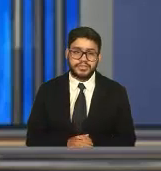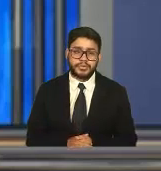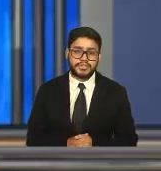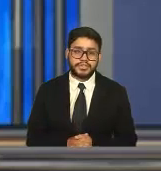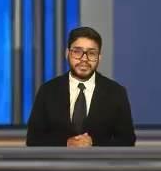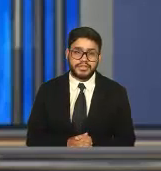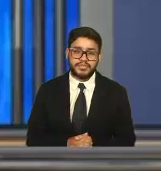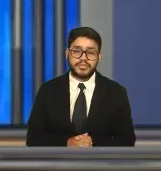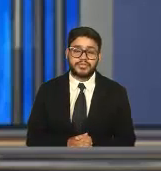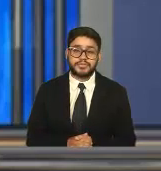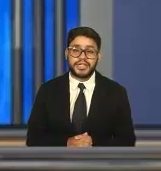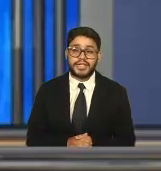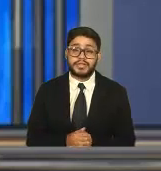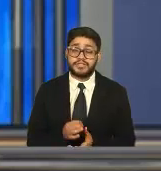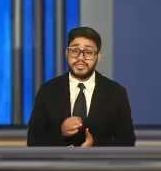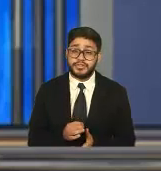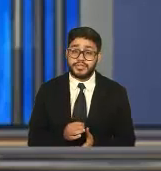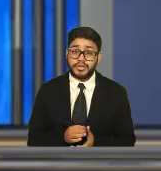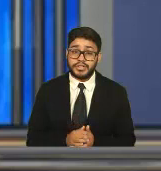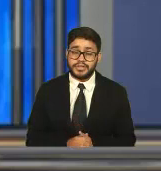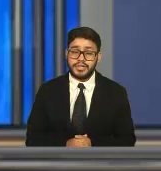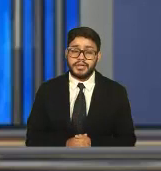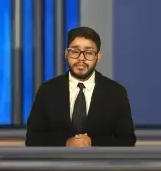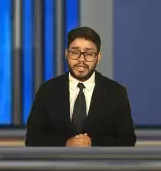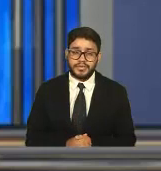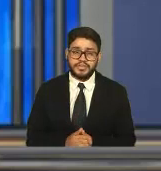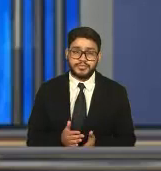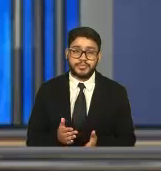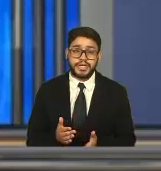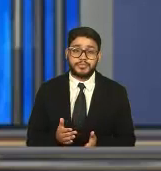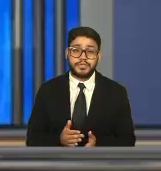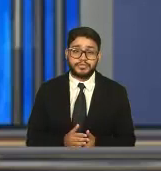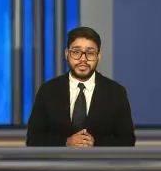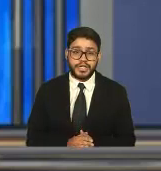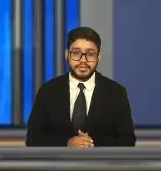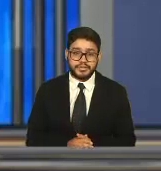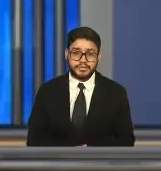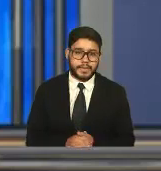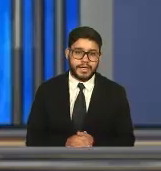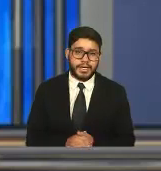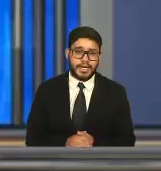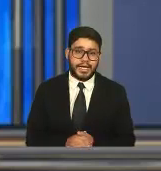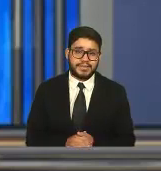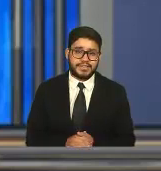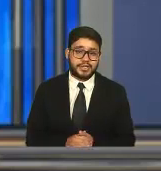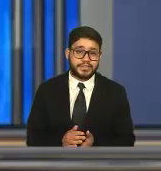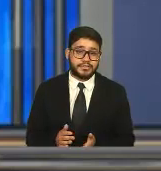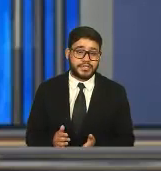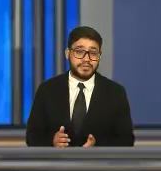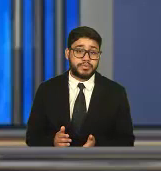próximo sábado você não pode esquecer temos um encontro marcado às 22horas mais uma vez muito obrigado pela sua audiência